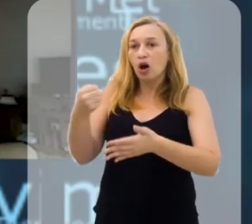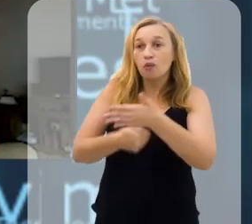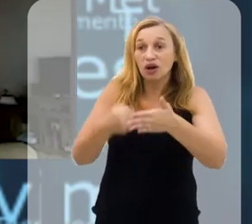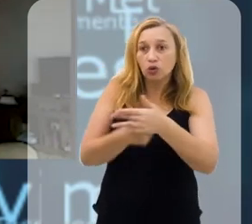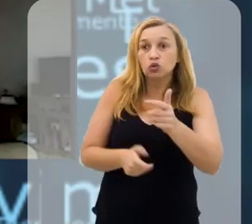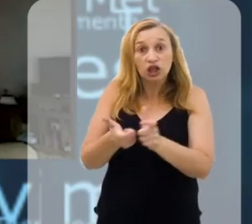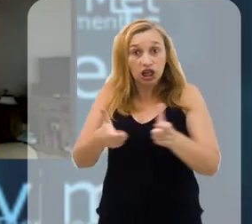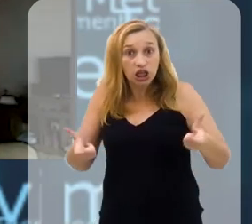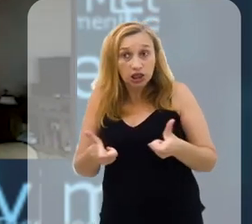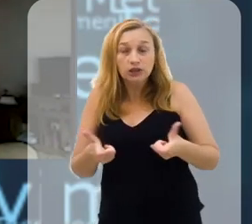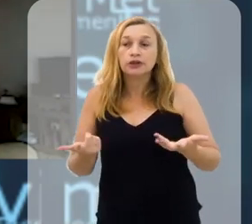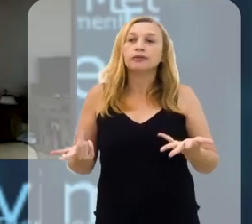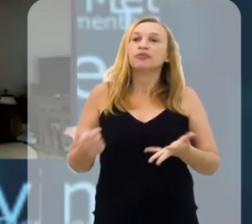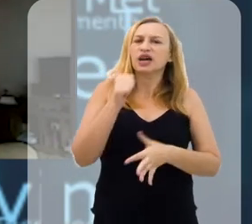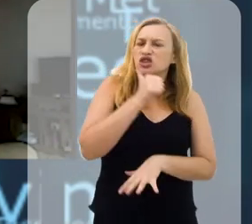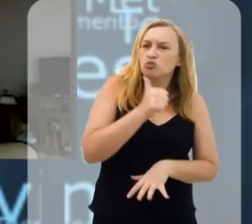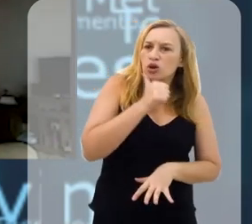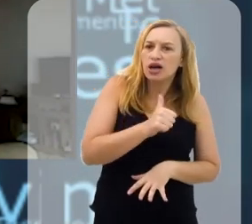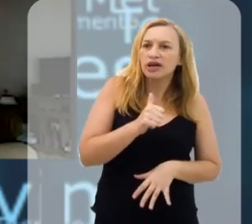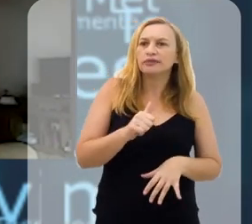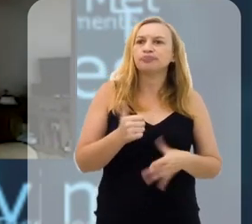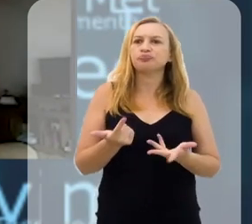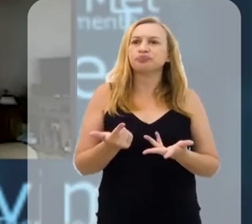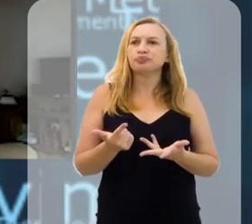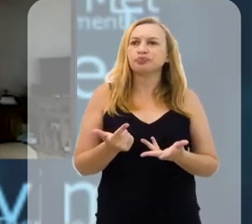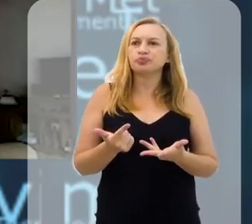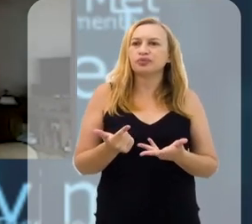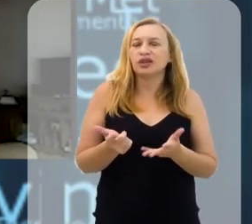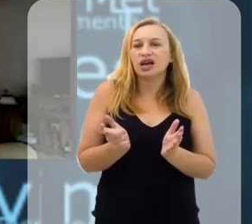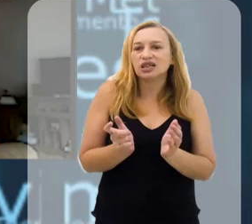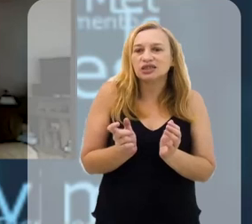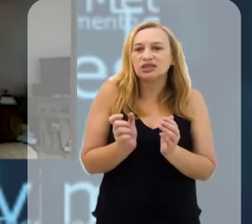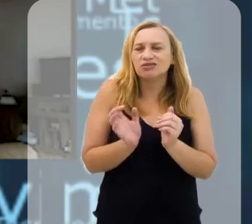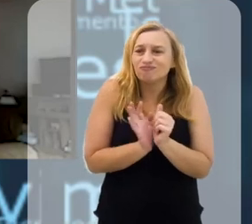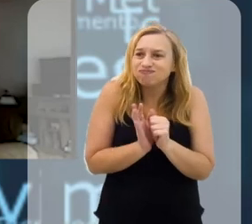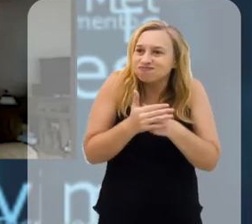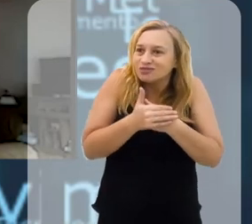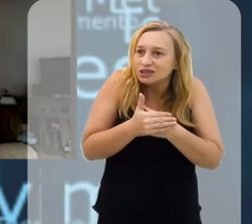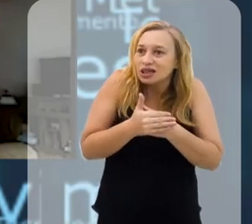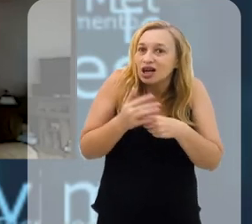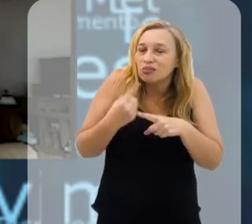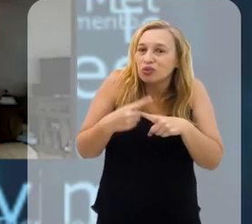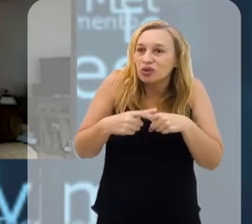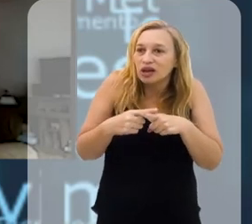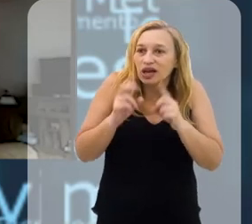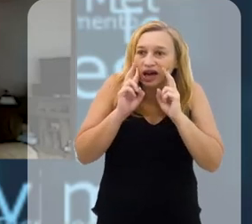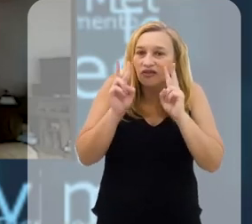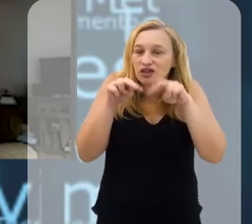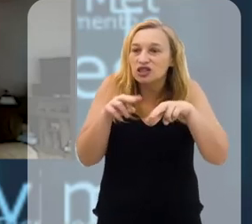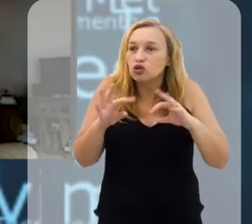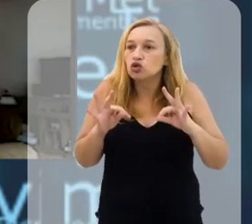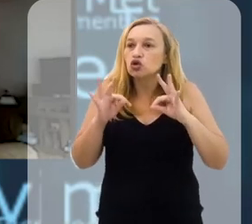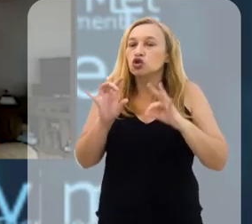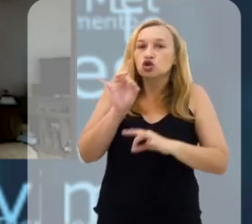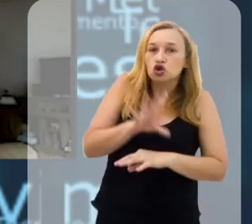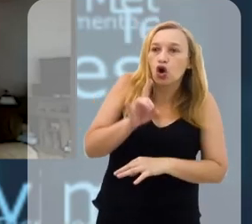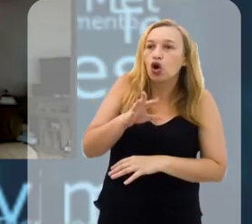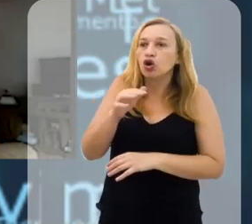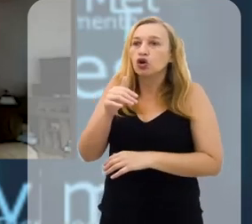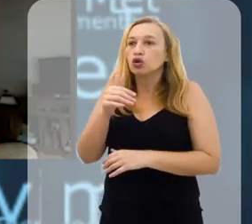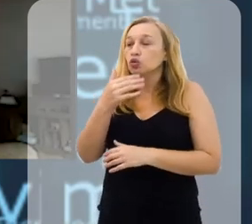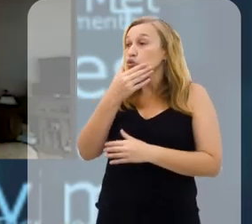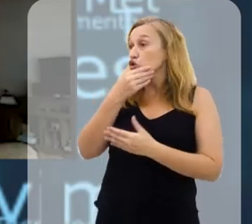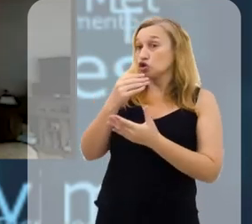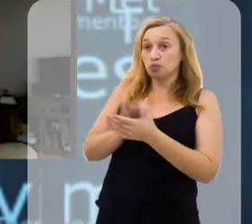uma luta muito árdua, porque até mesmo as mulheres, elas se retraem um pouquinho porque elas querem a visão do marido